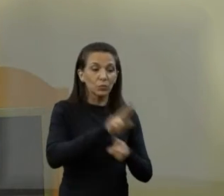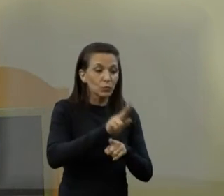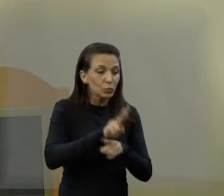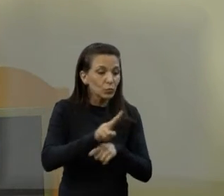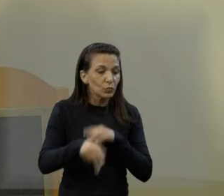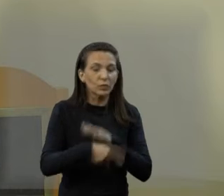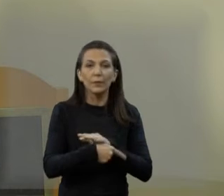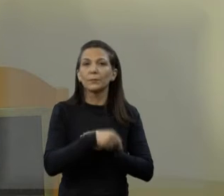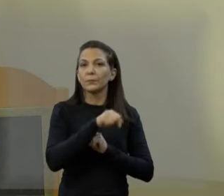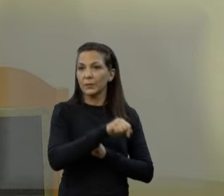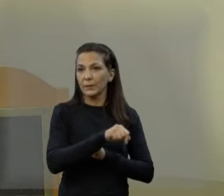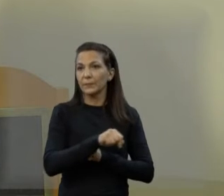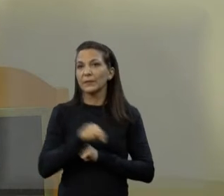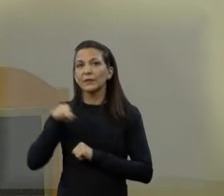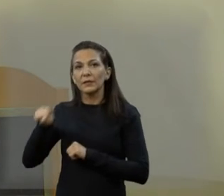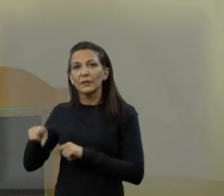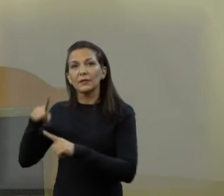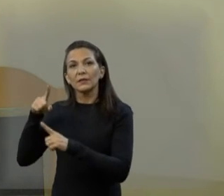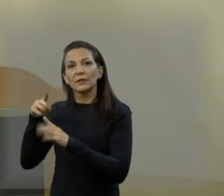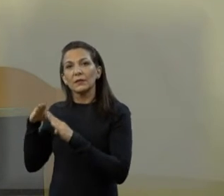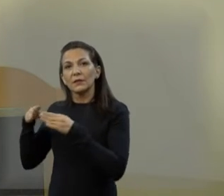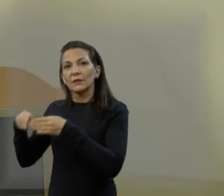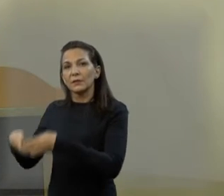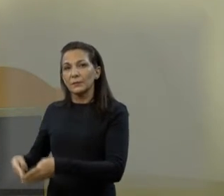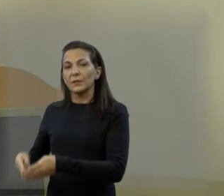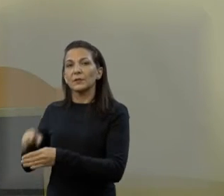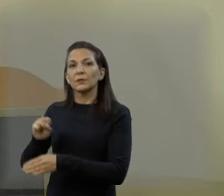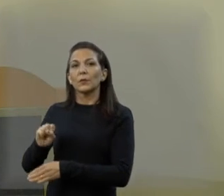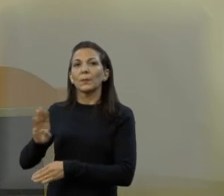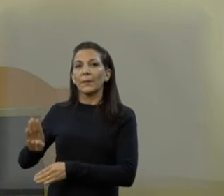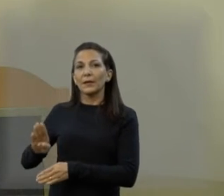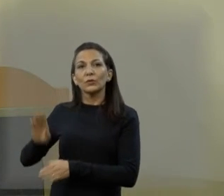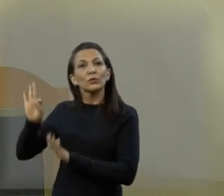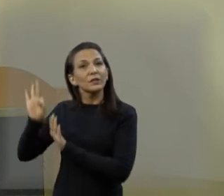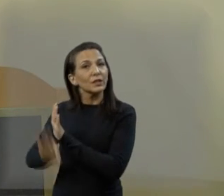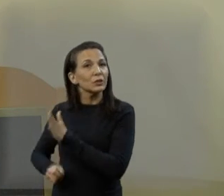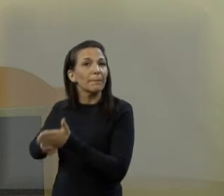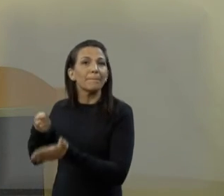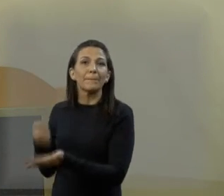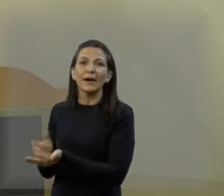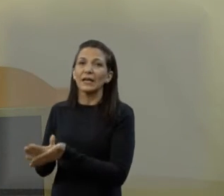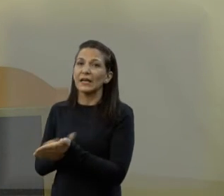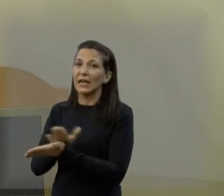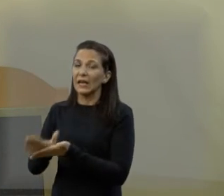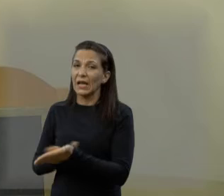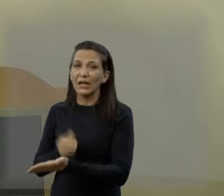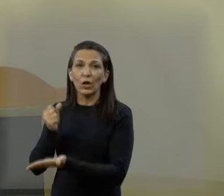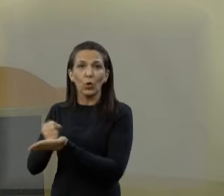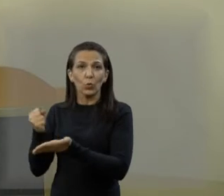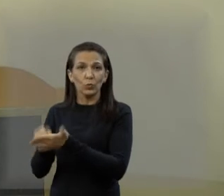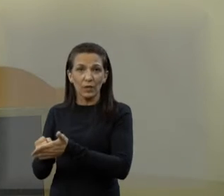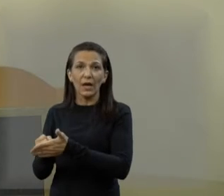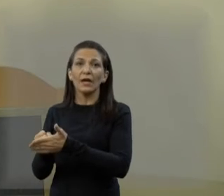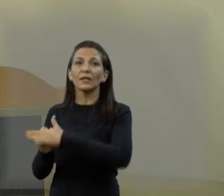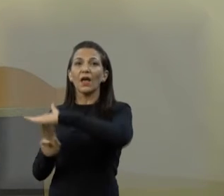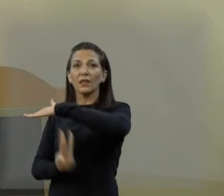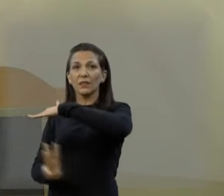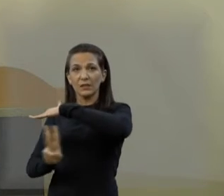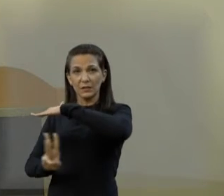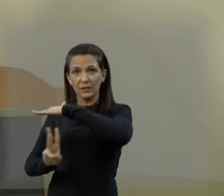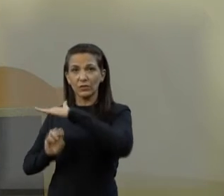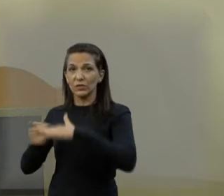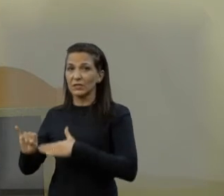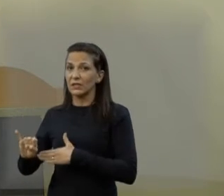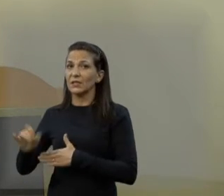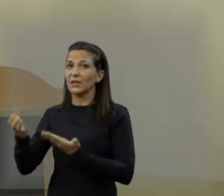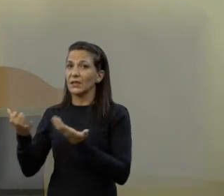o pessoal do cemitério São Bento não paga essa taxa tem que terceirizar uma pessoa se quiser ou não